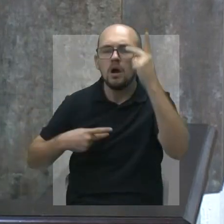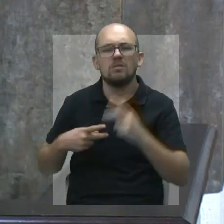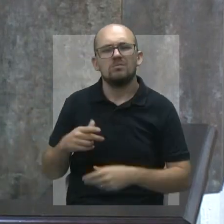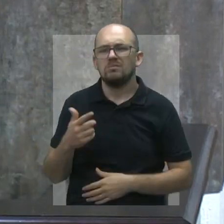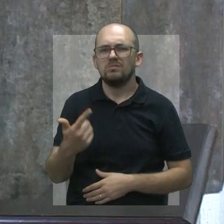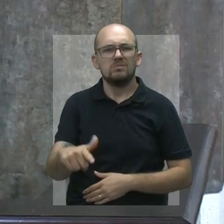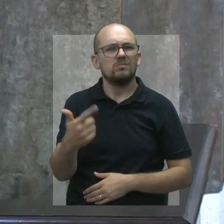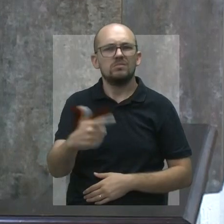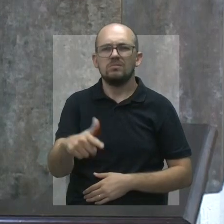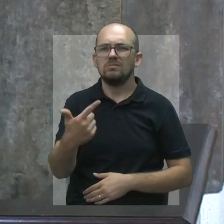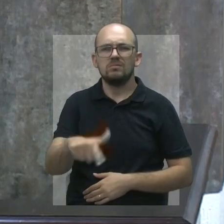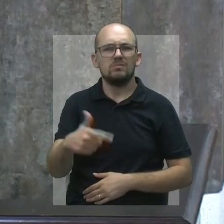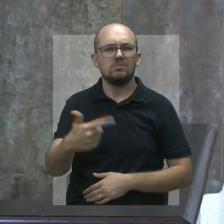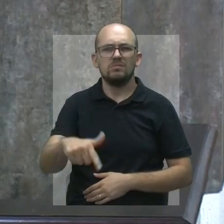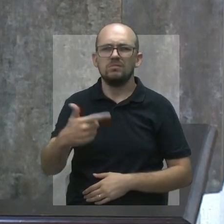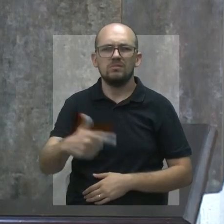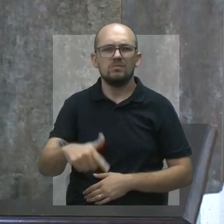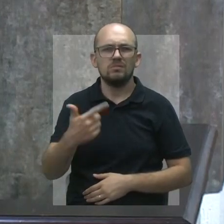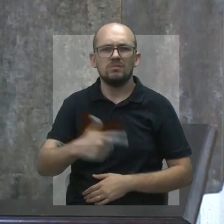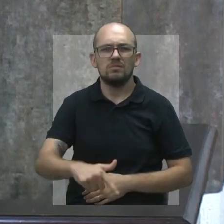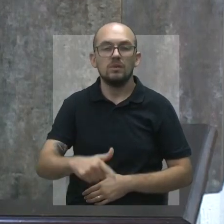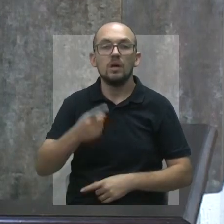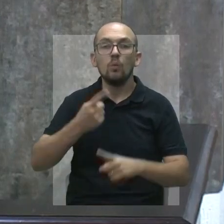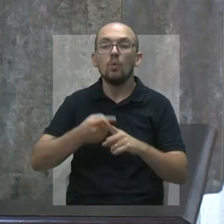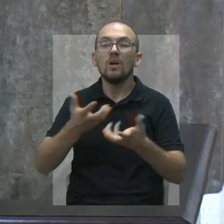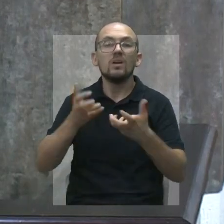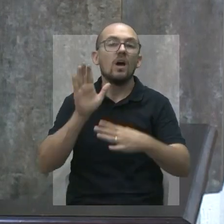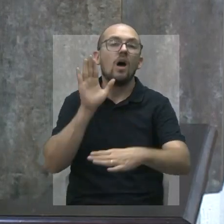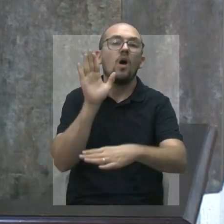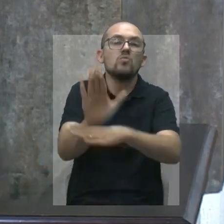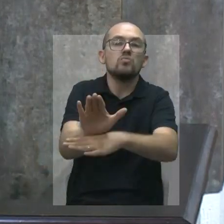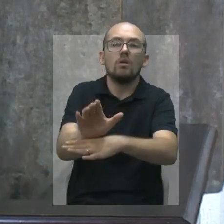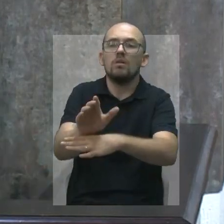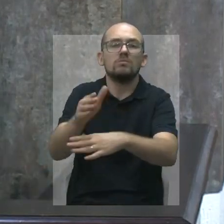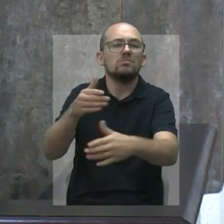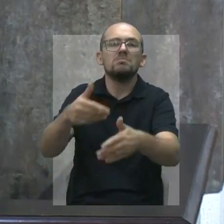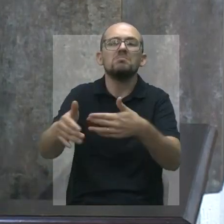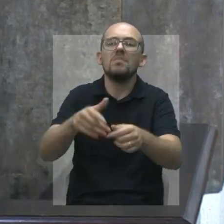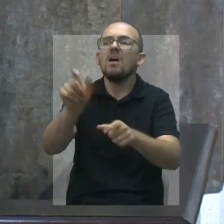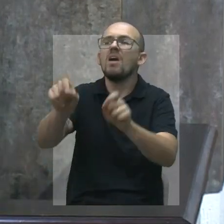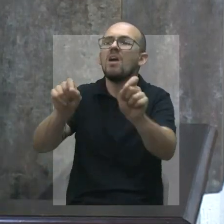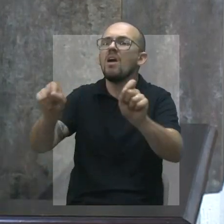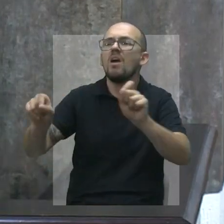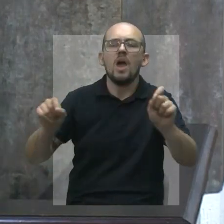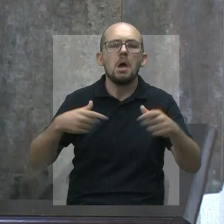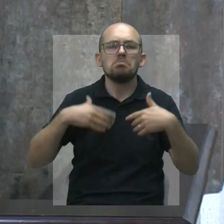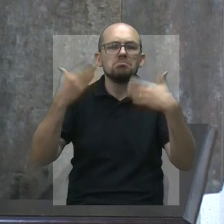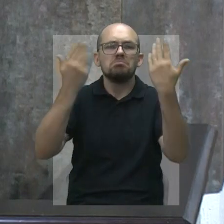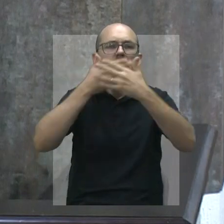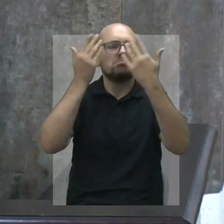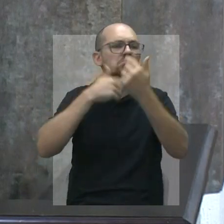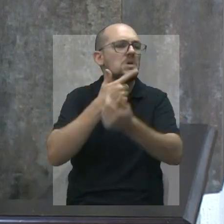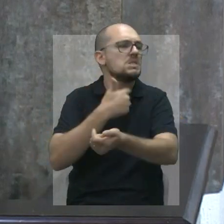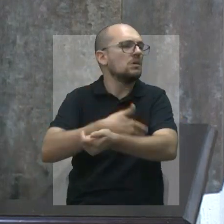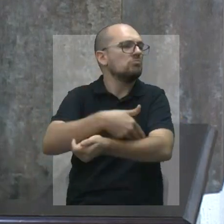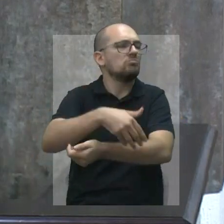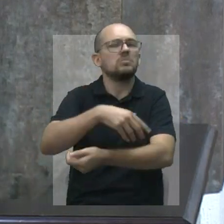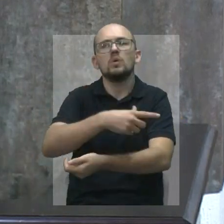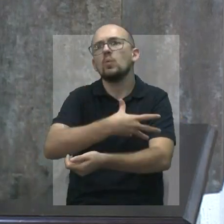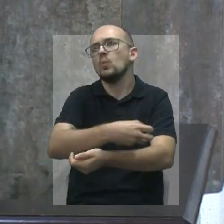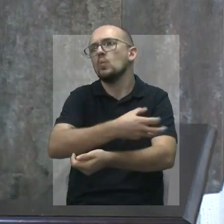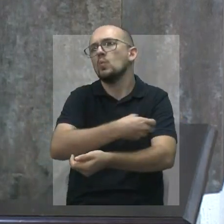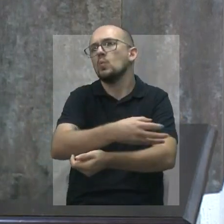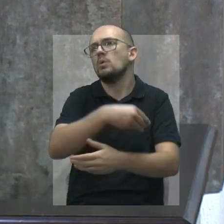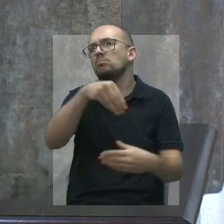e ideologias de lado, porque nós estamos ajudando alguém que nem sequer sabemos quem precisará,